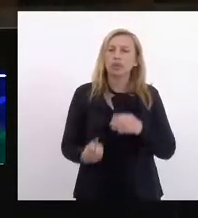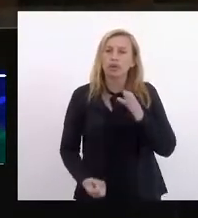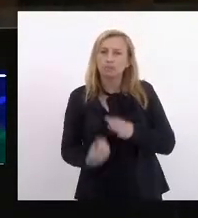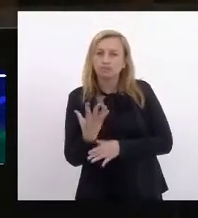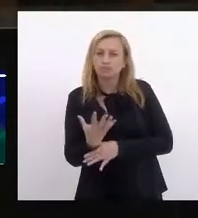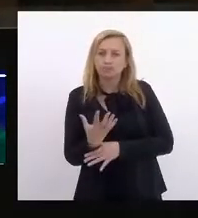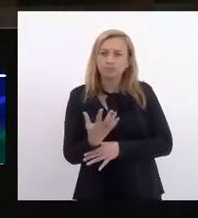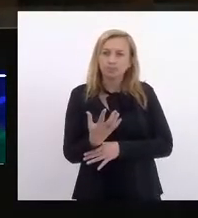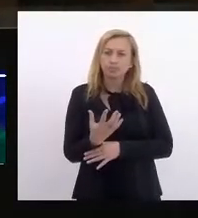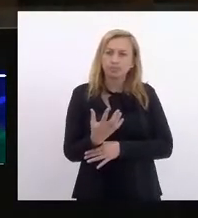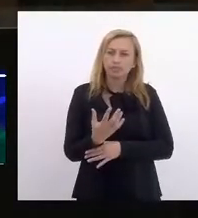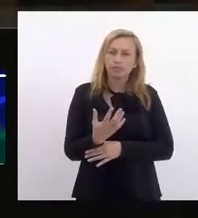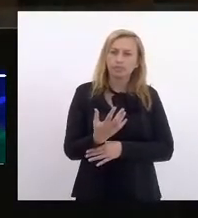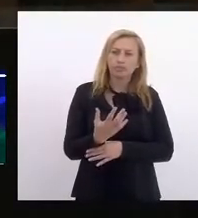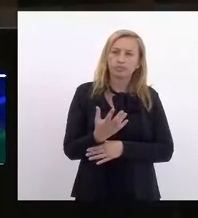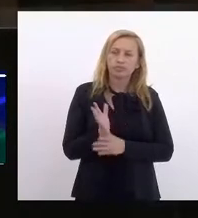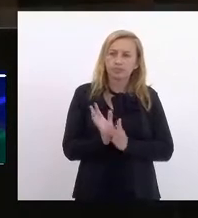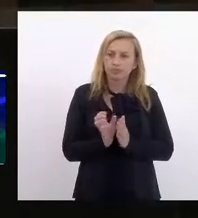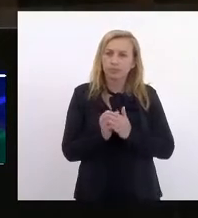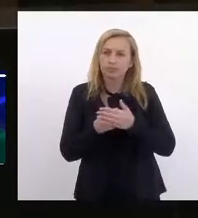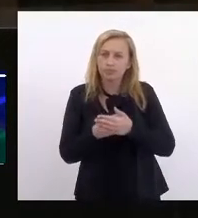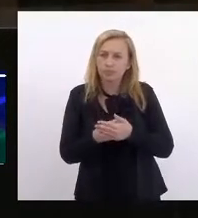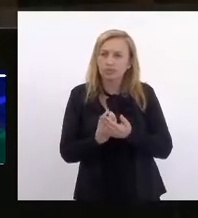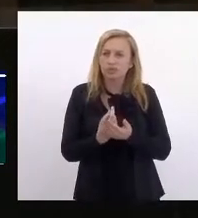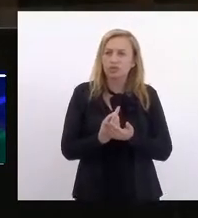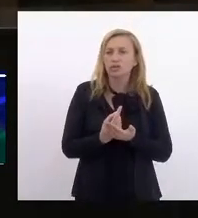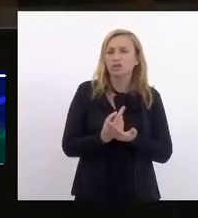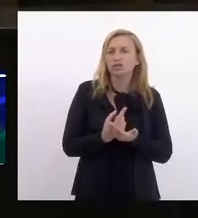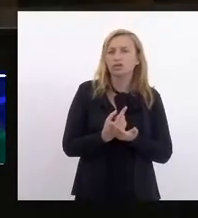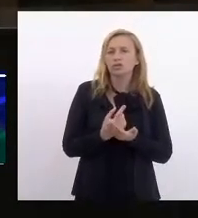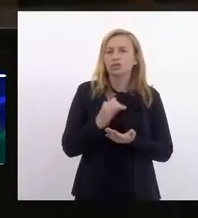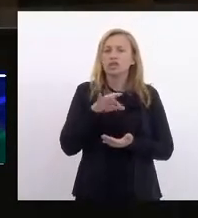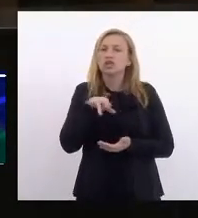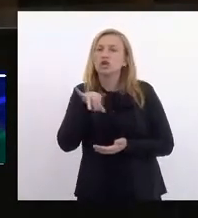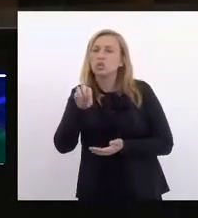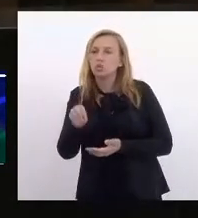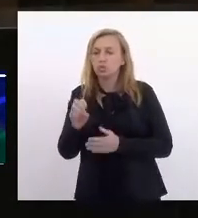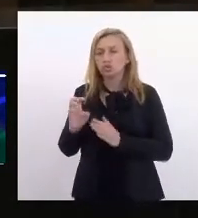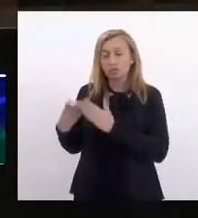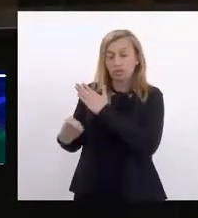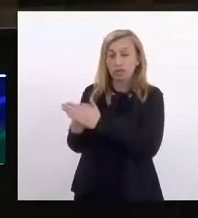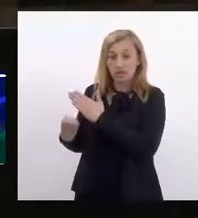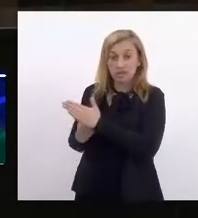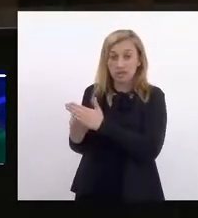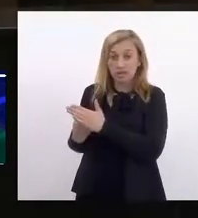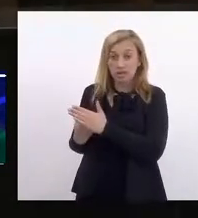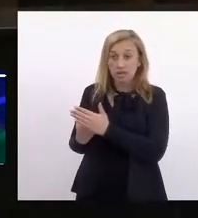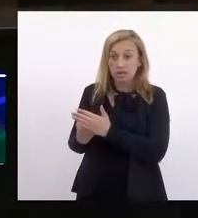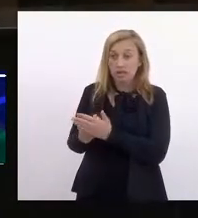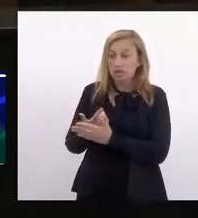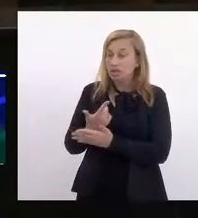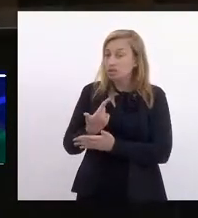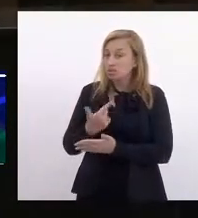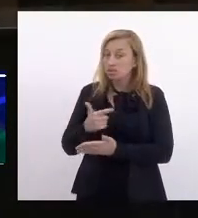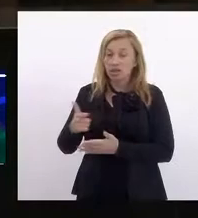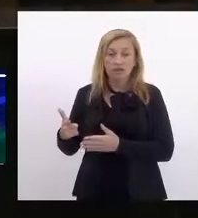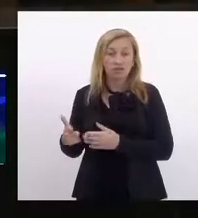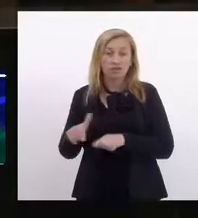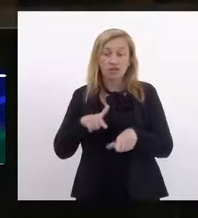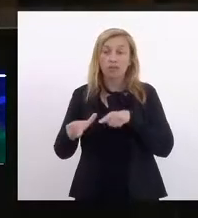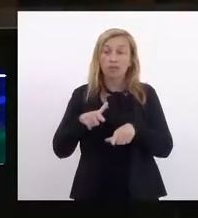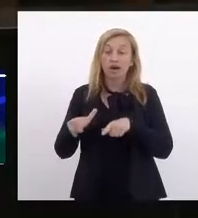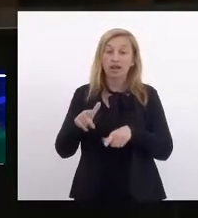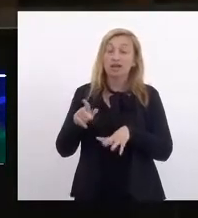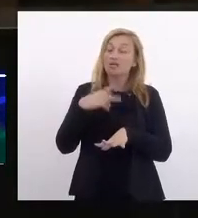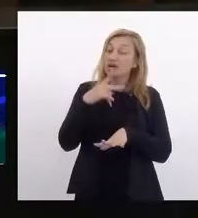produção inviabilizada por um complexo siderúrgico que não gerou os empregos que dizia